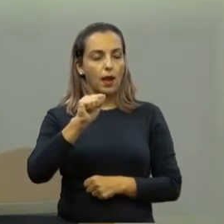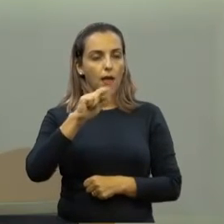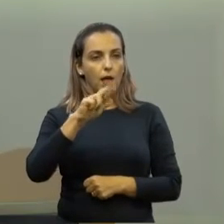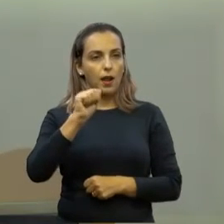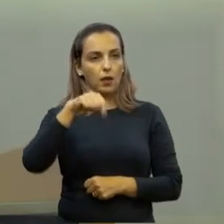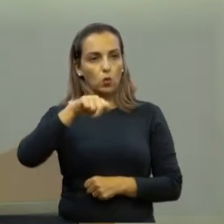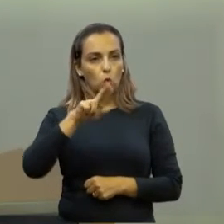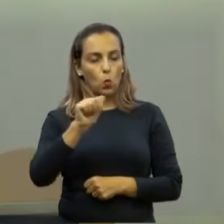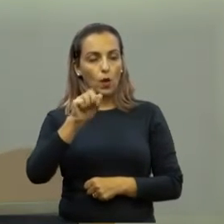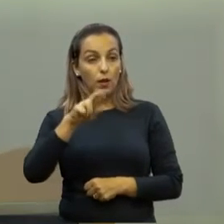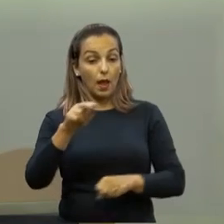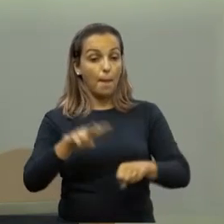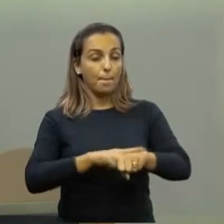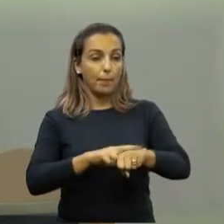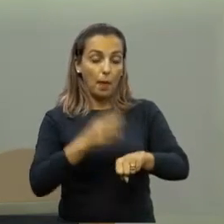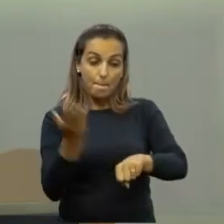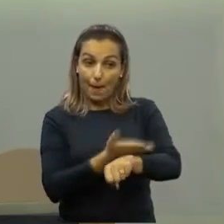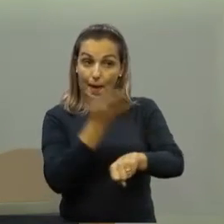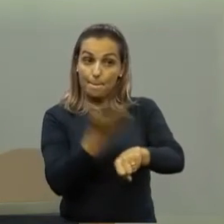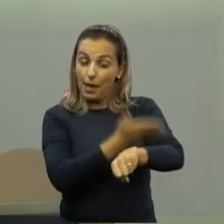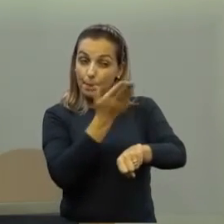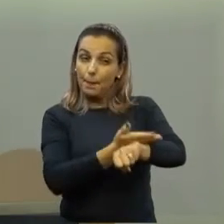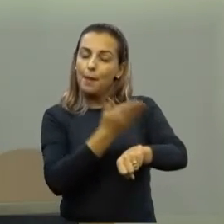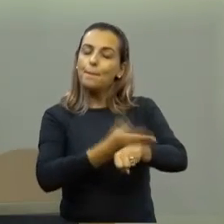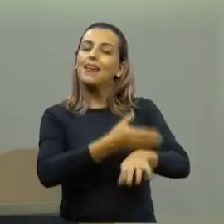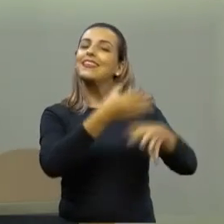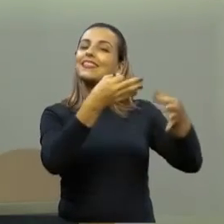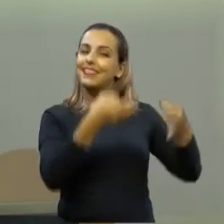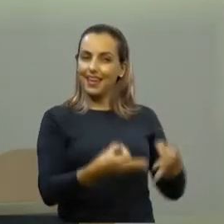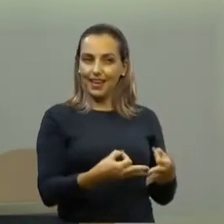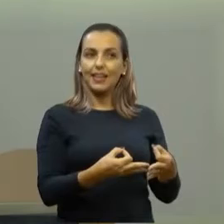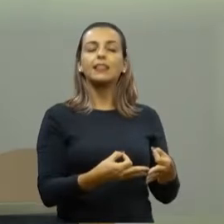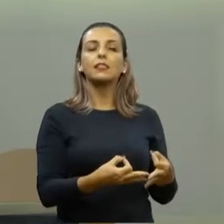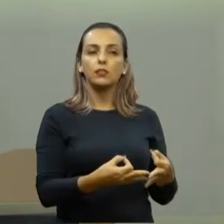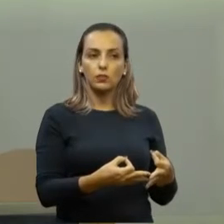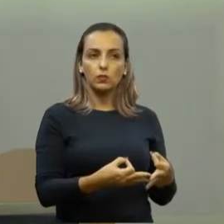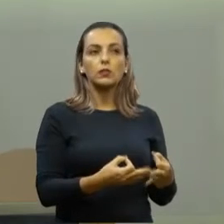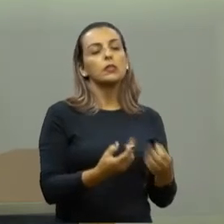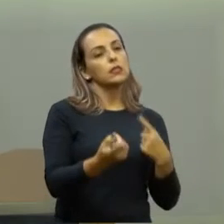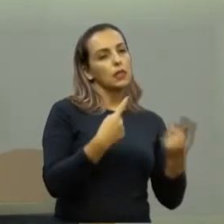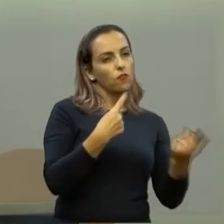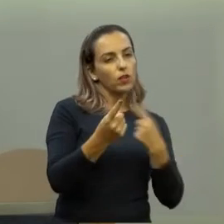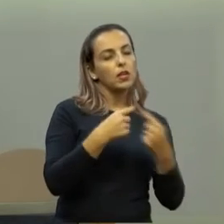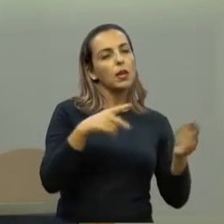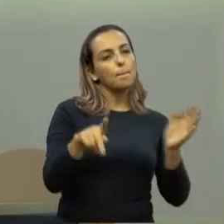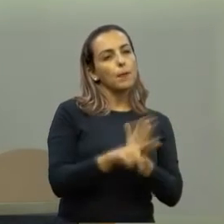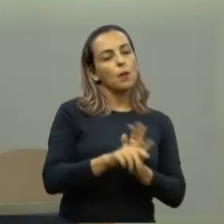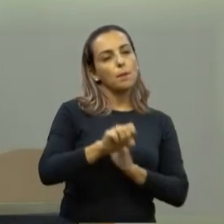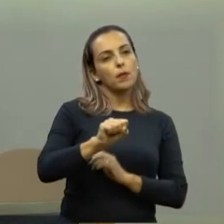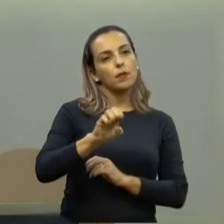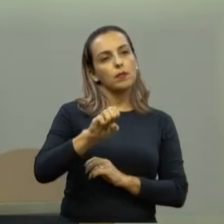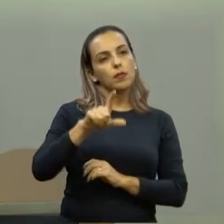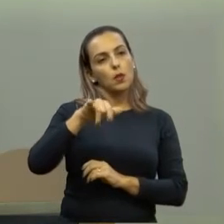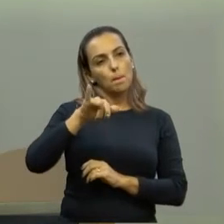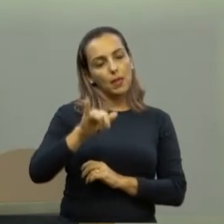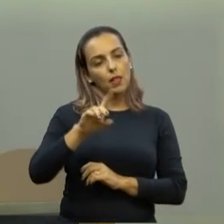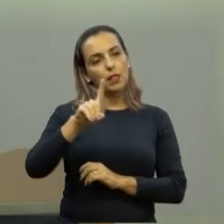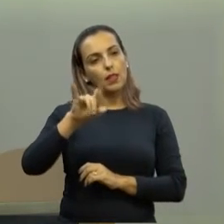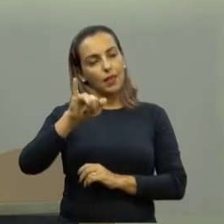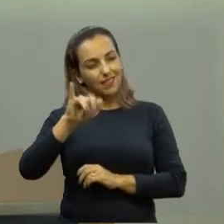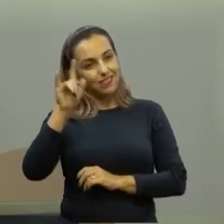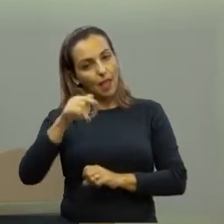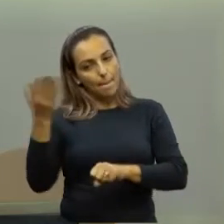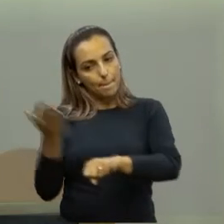na Avenida Moacyr Camargo indicação 1.026 capinação na Avenida há quarenta anos sobe dei indicação número